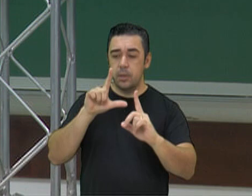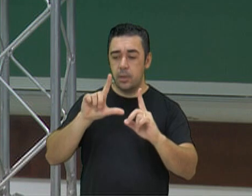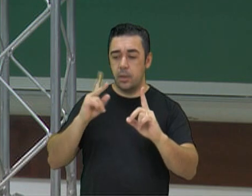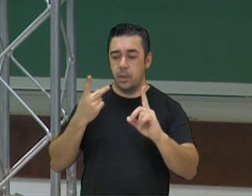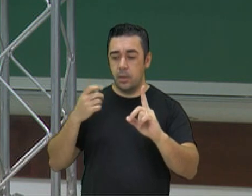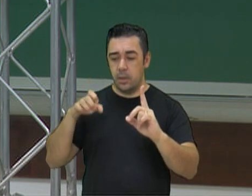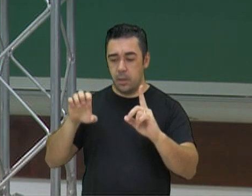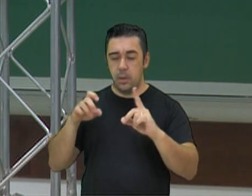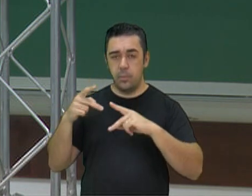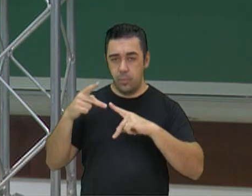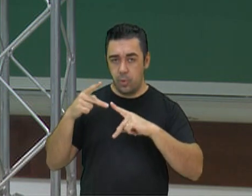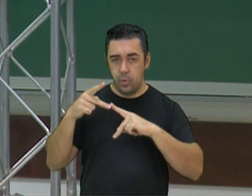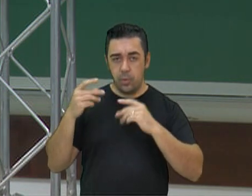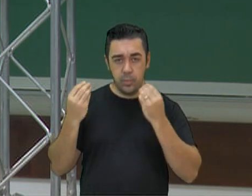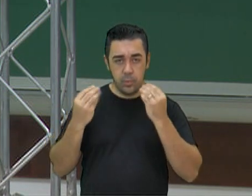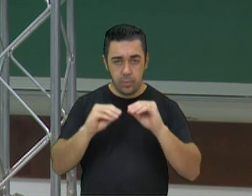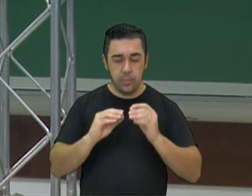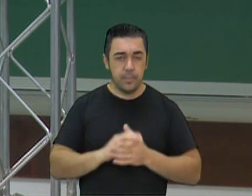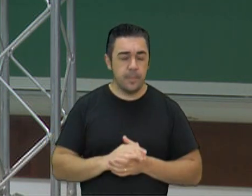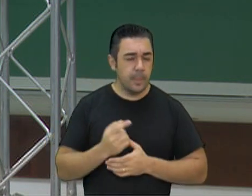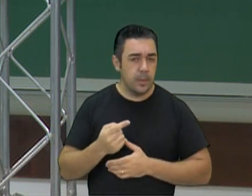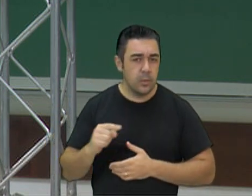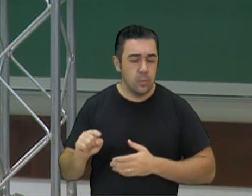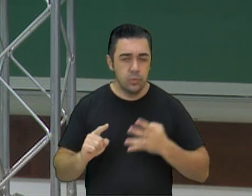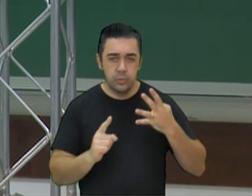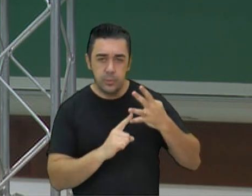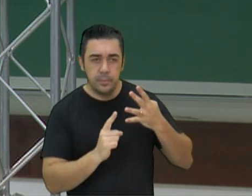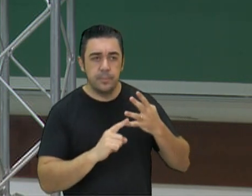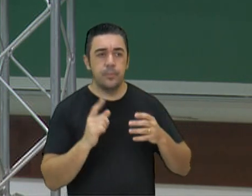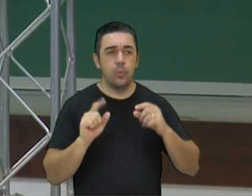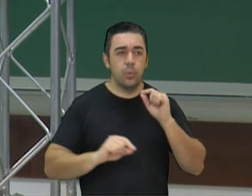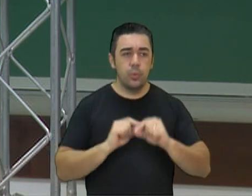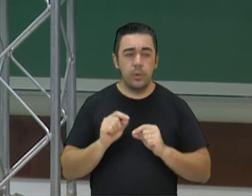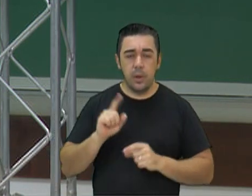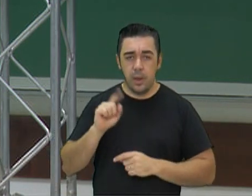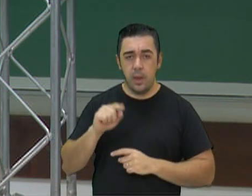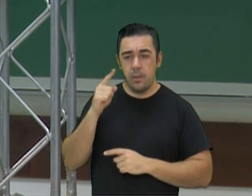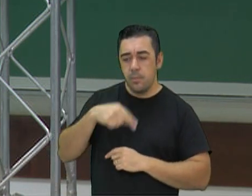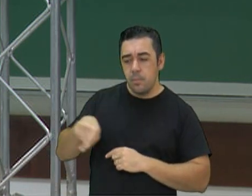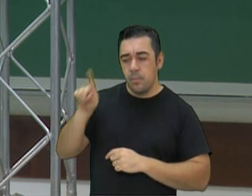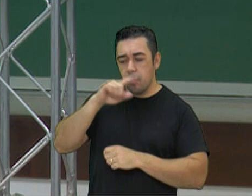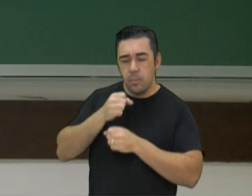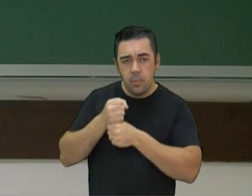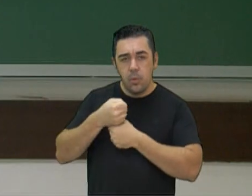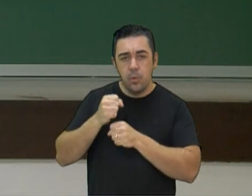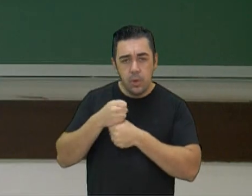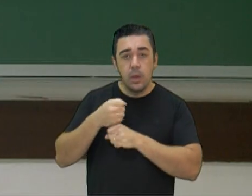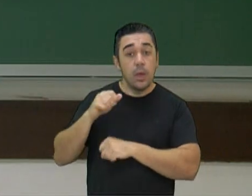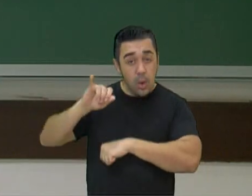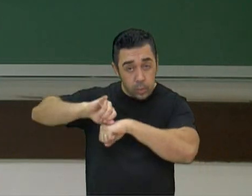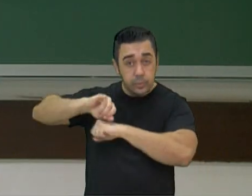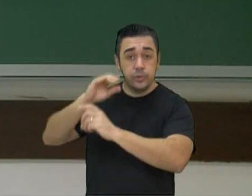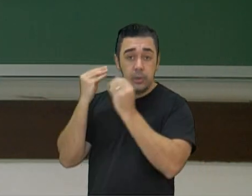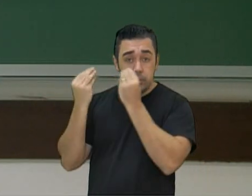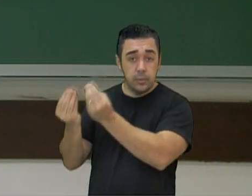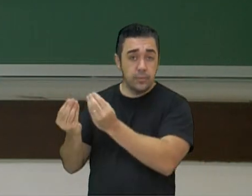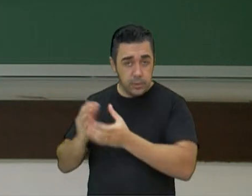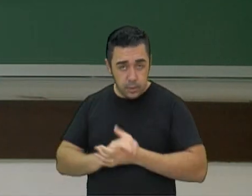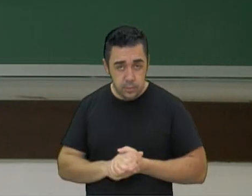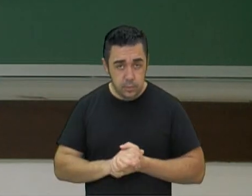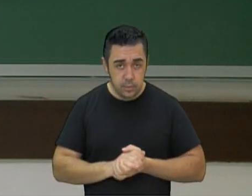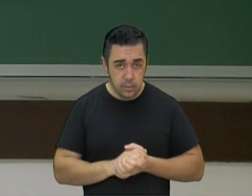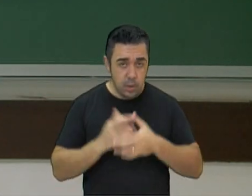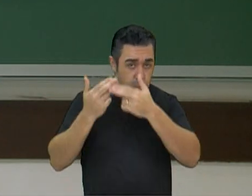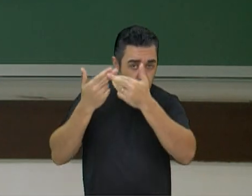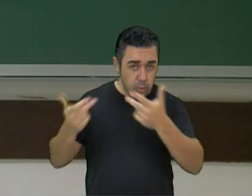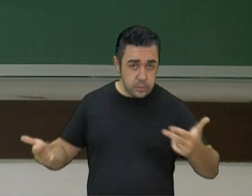lhe, ok? E, por último, o moinho é o objeto direto do verbo dar. Então, o moinho é a coisa que foi dada. Se é a coisa, não é